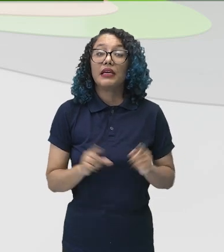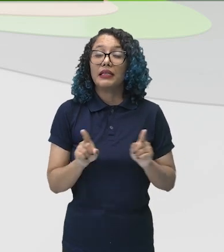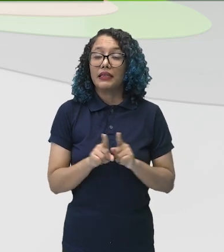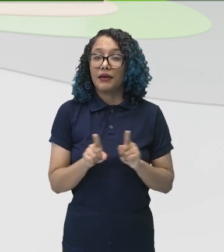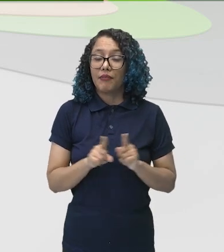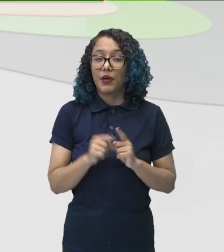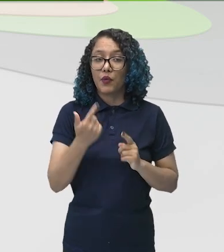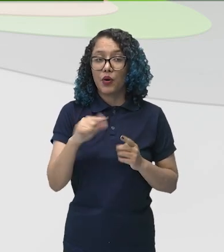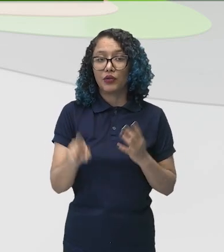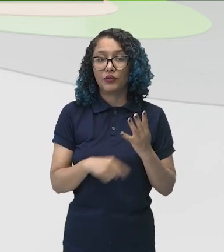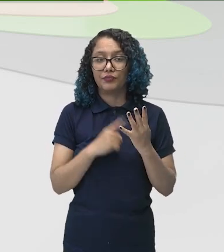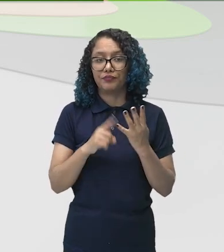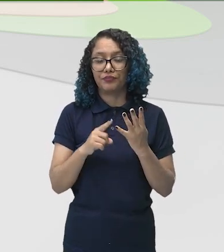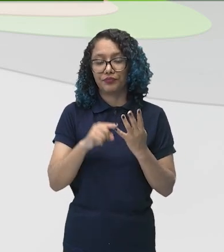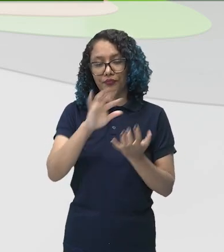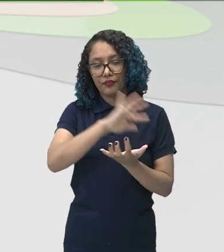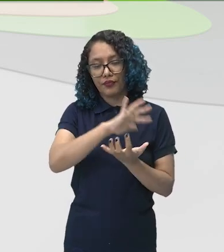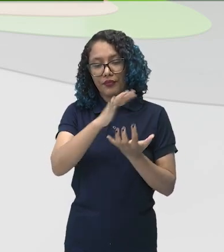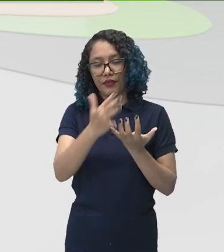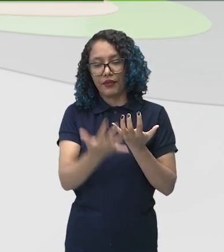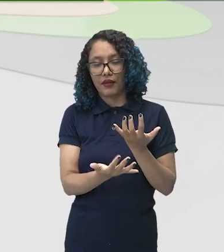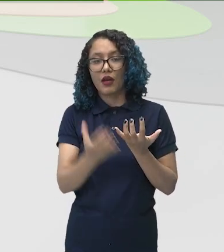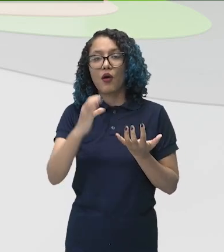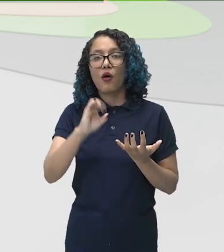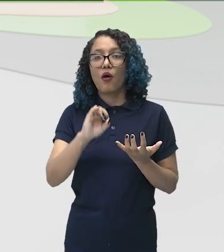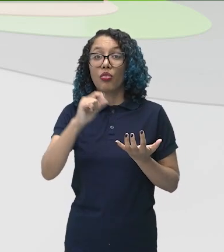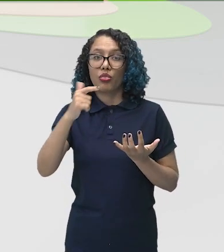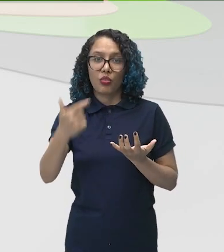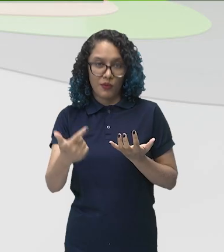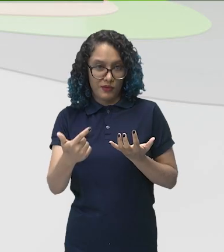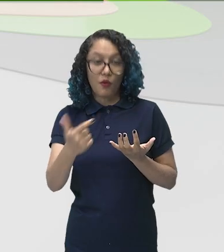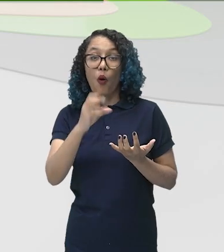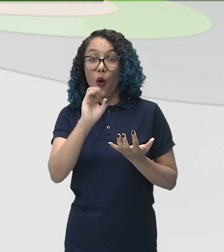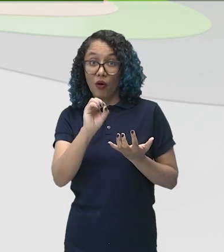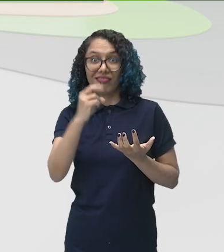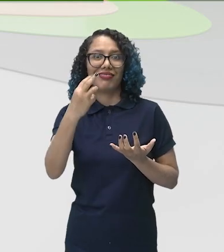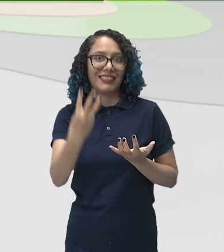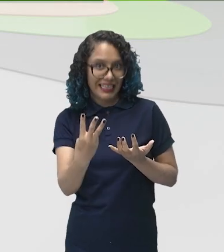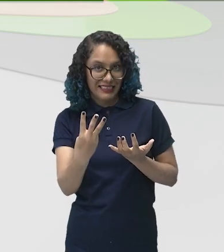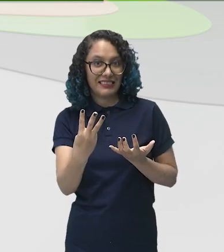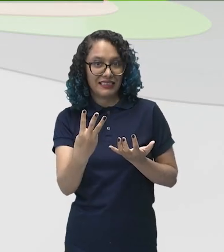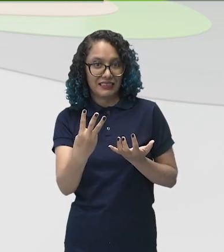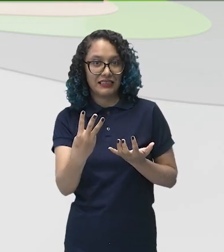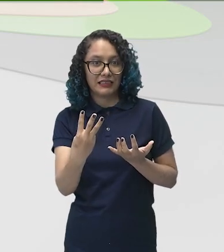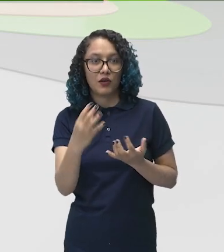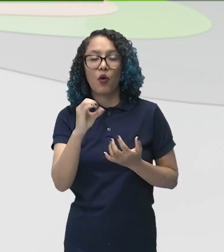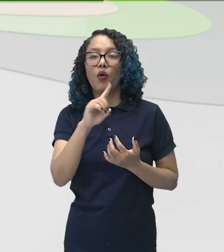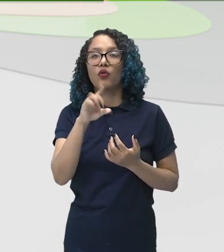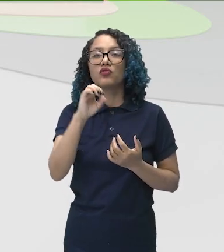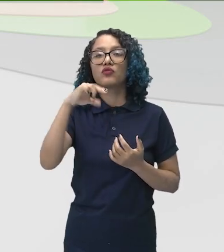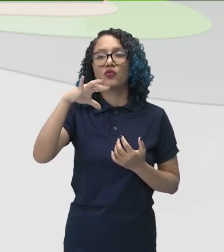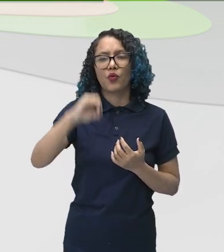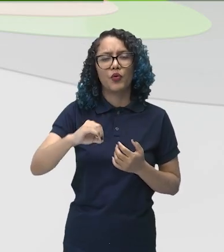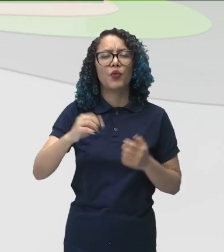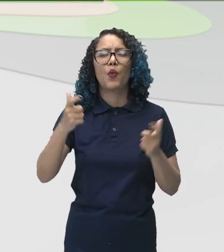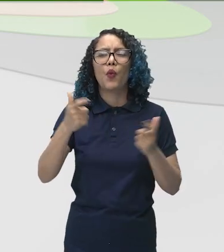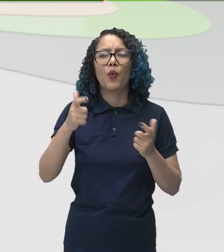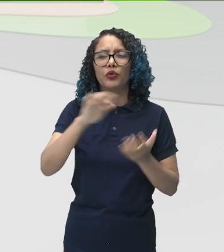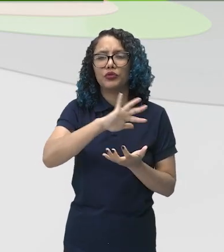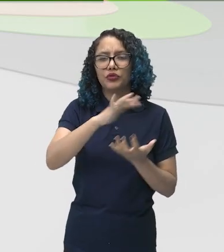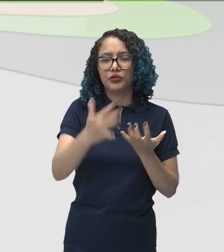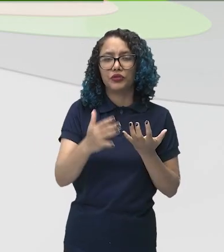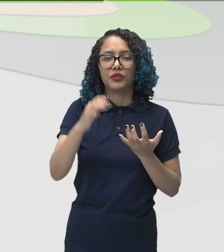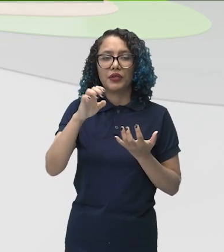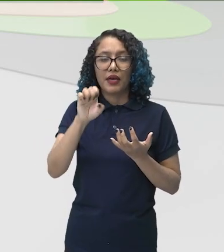nossa atmosfera uma camada, que é a camada de ozônio. A camada de ozônio ela está localizada na estratosfera e